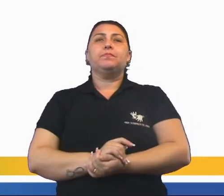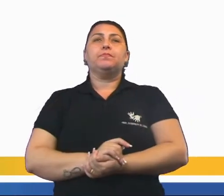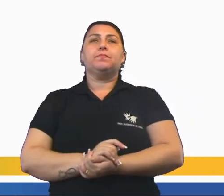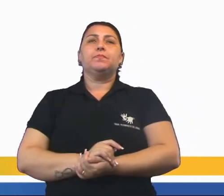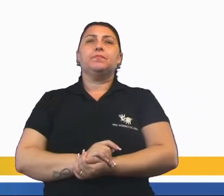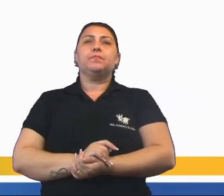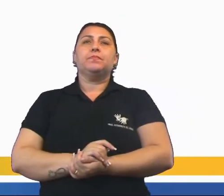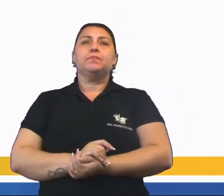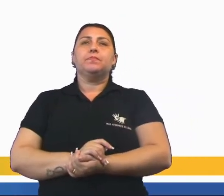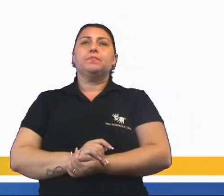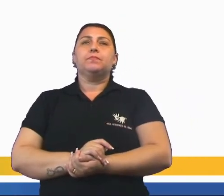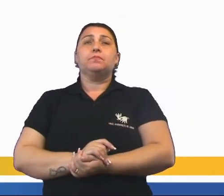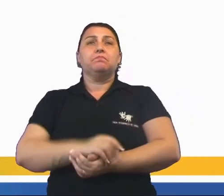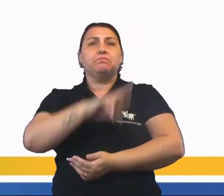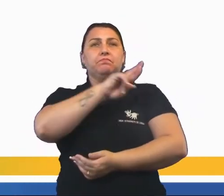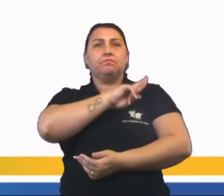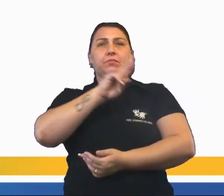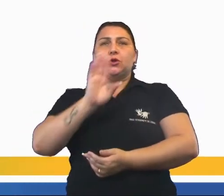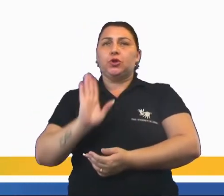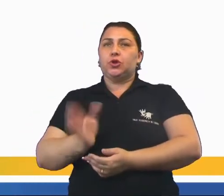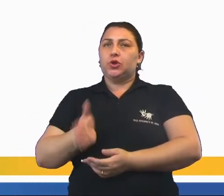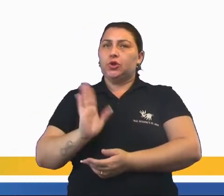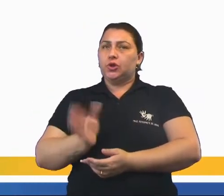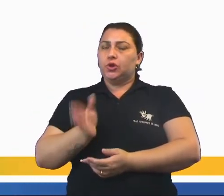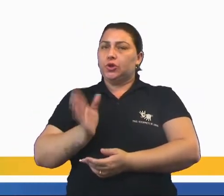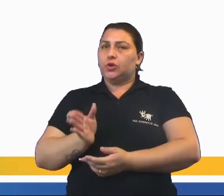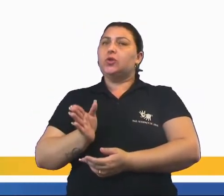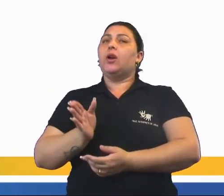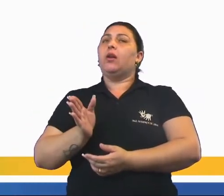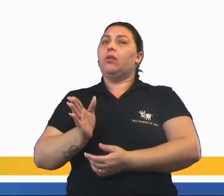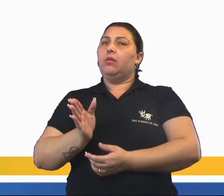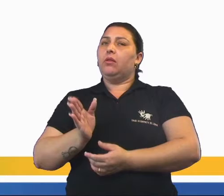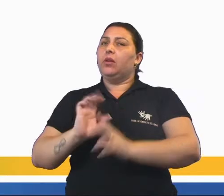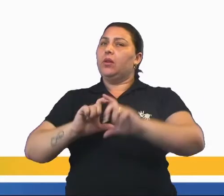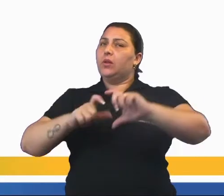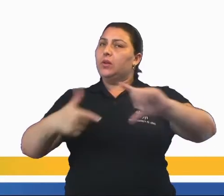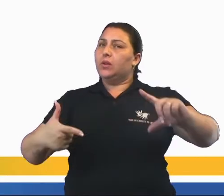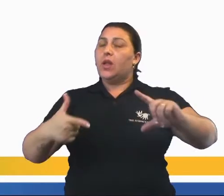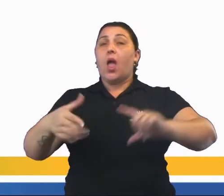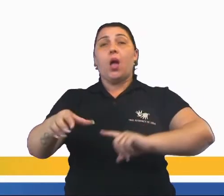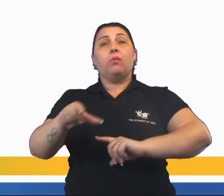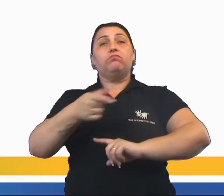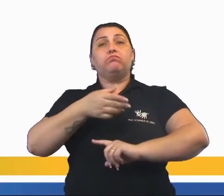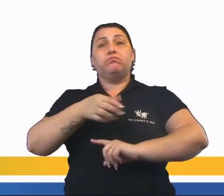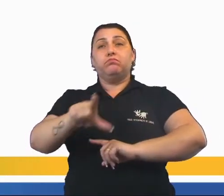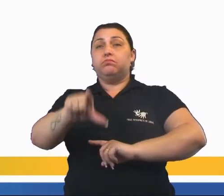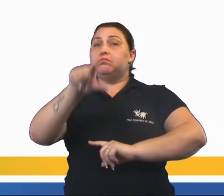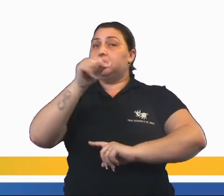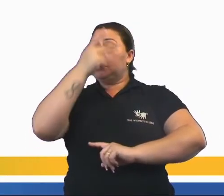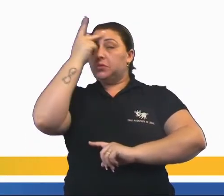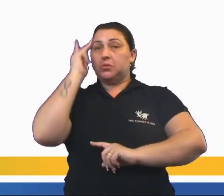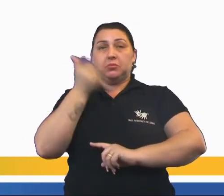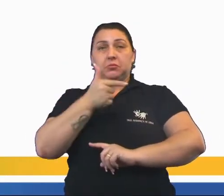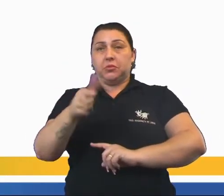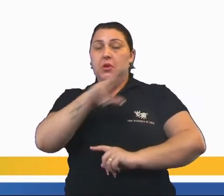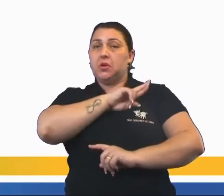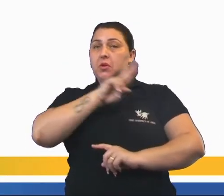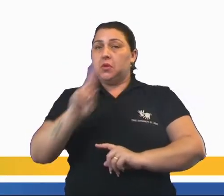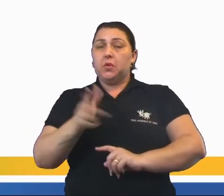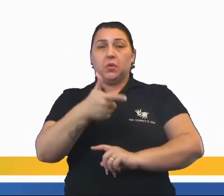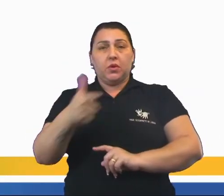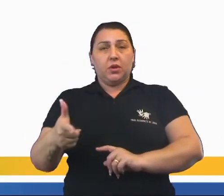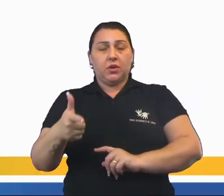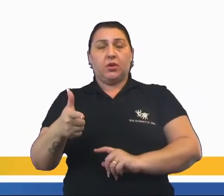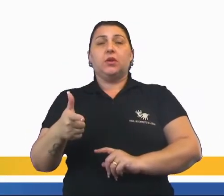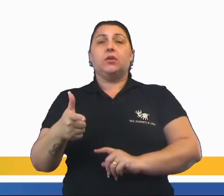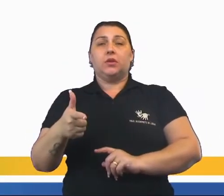o princípio religioso já é doutrinal, ele não é jurídico, ele é opcional. A pessoa que não tem religião, por exemplo, não vai ter